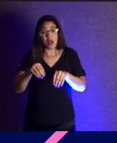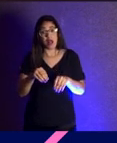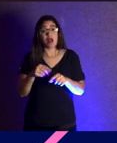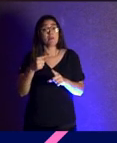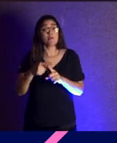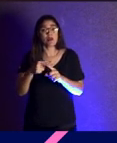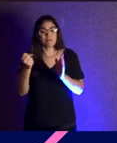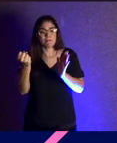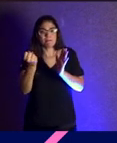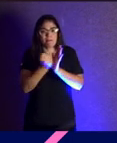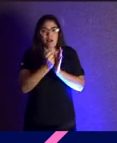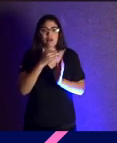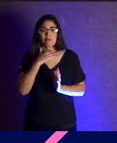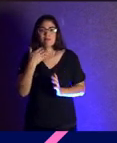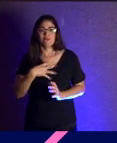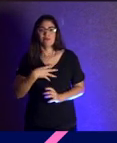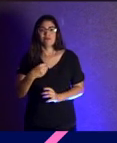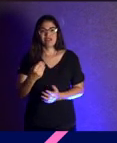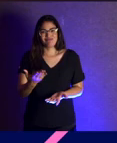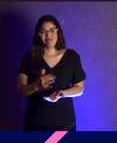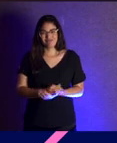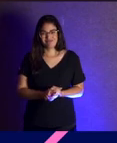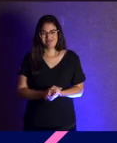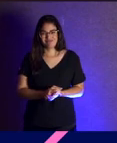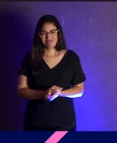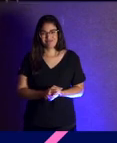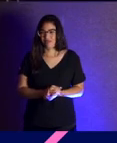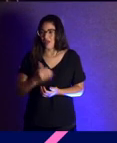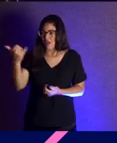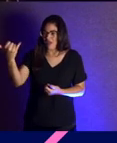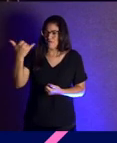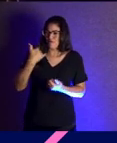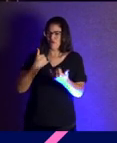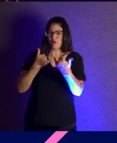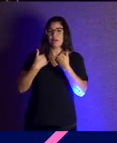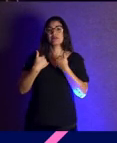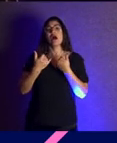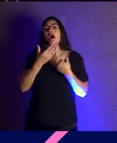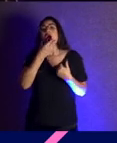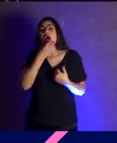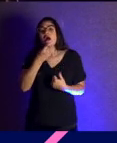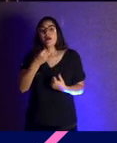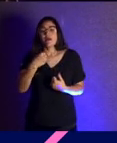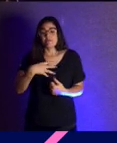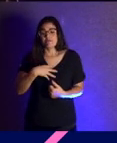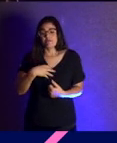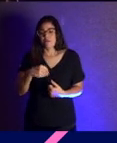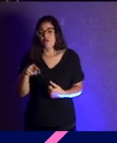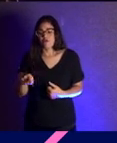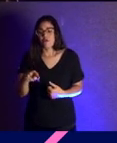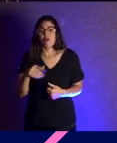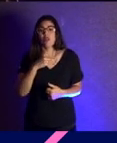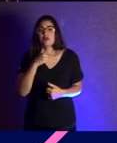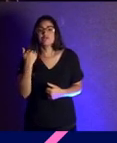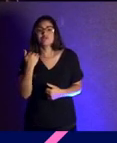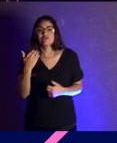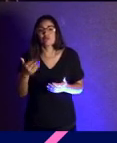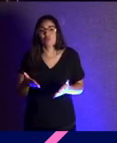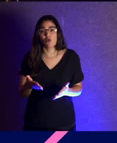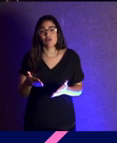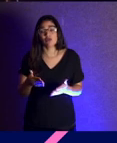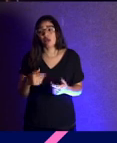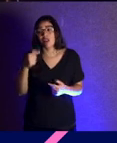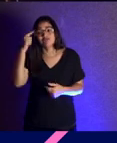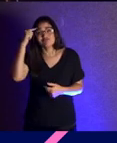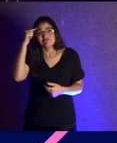filho dela. Ela recebeu informação que o filho dela estava ali. A polícia tinha feito a instalação naquele local e a forma dela